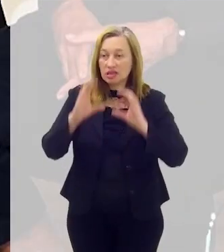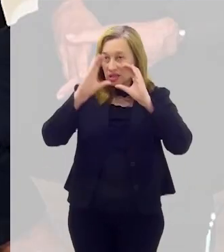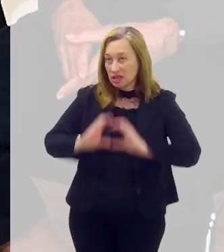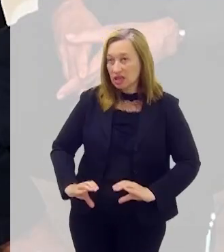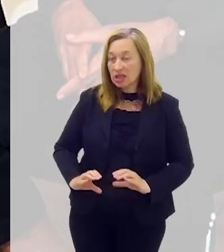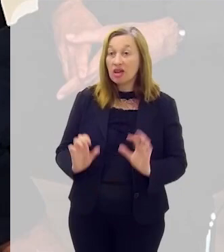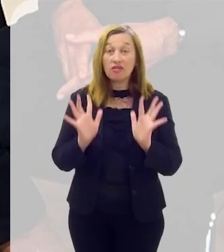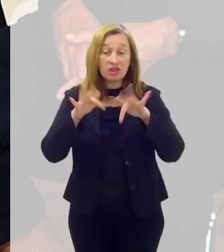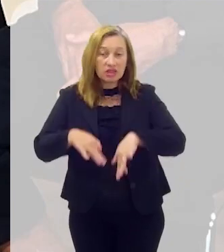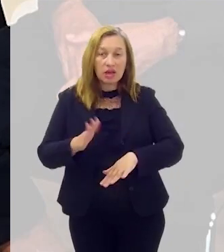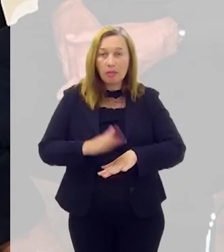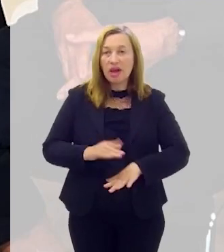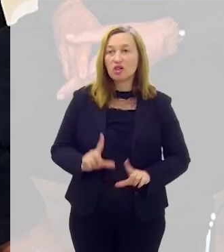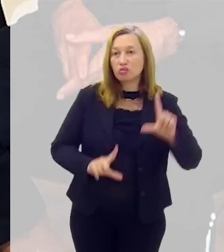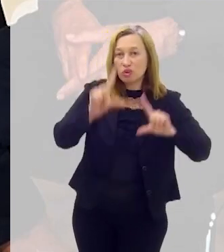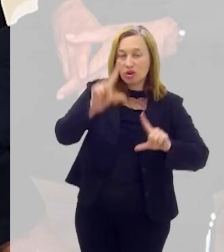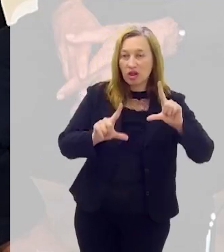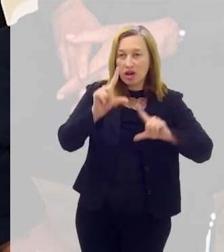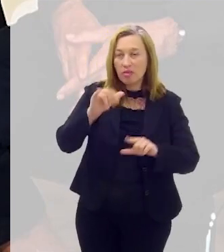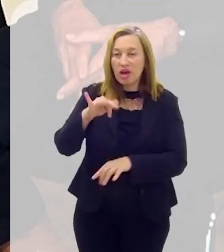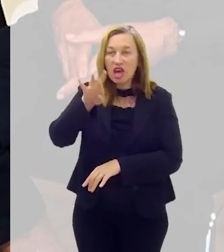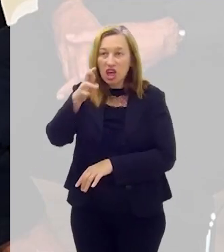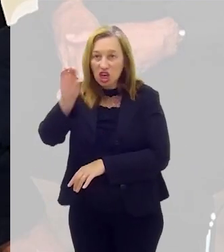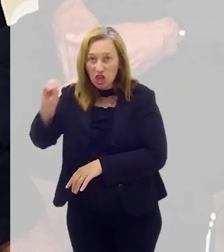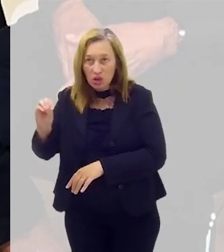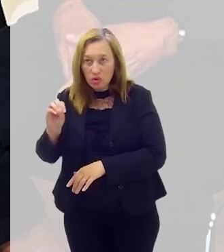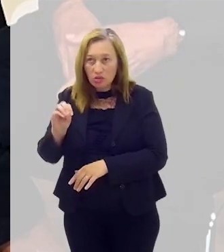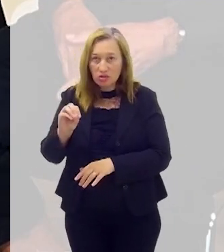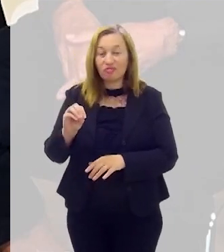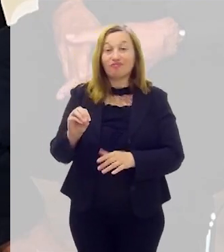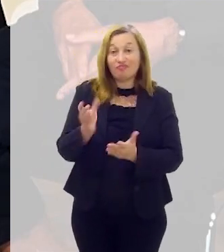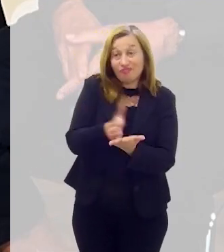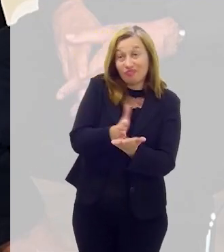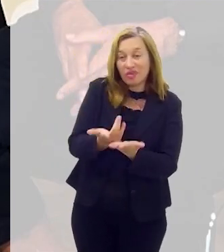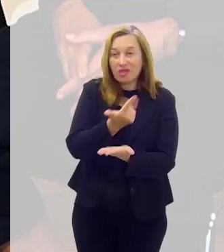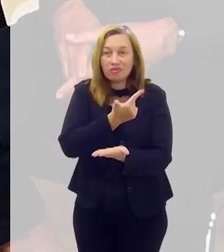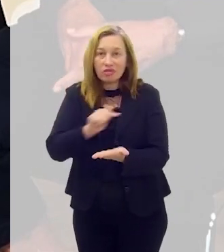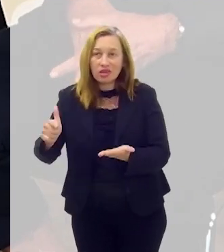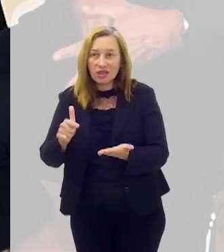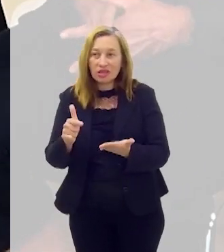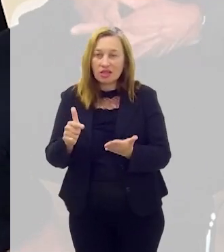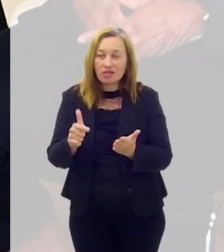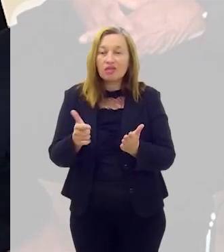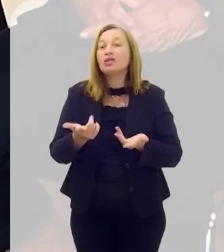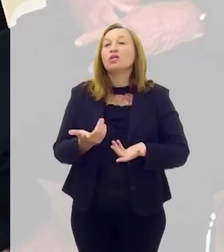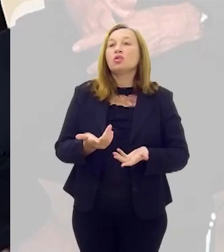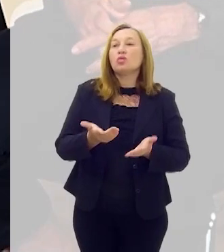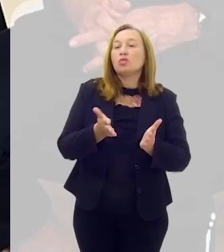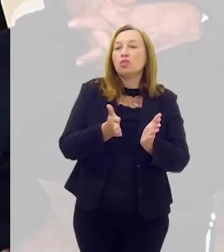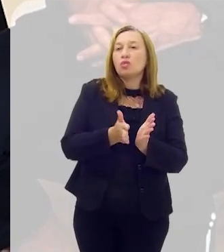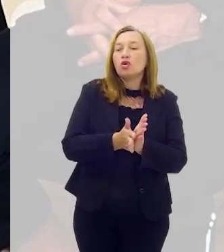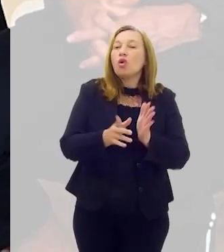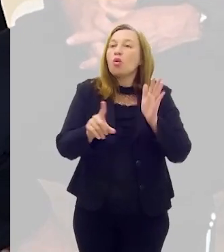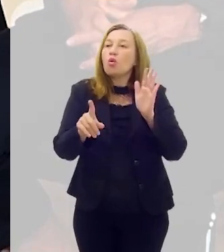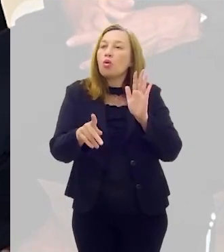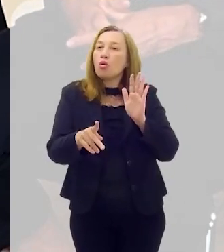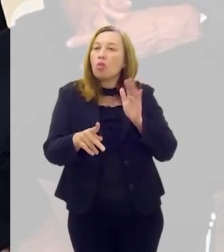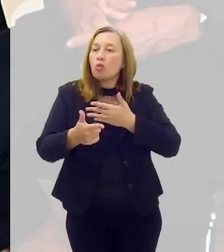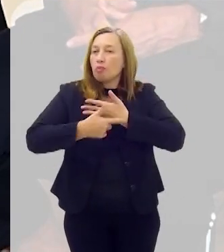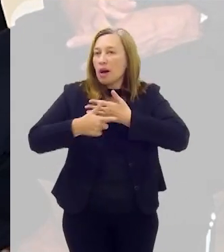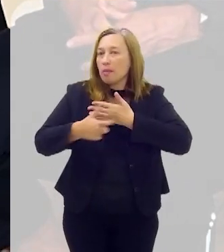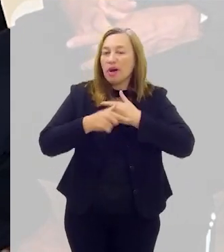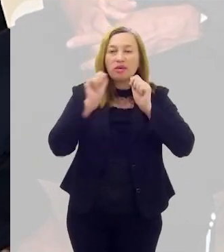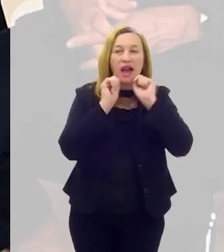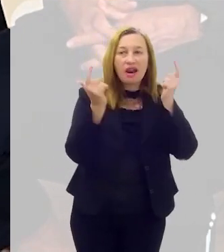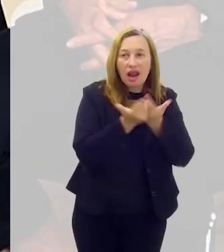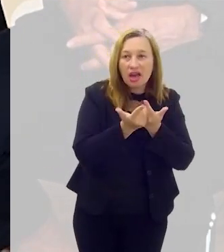vamos encerrando mais um programa Rio Sem Fronteiras. Tratamos aqui da prestação jurisdicional internacional, o papel da